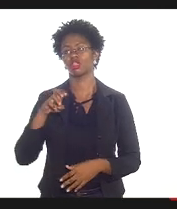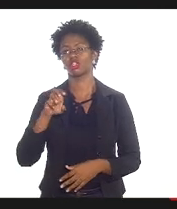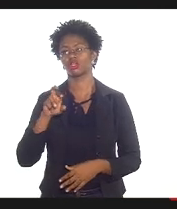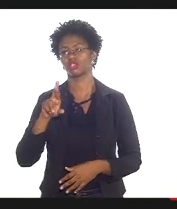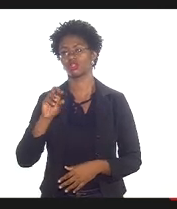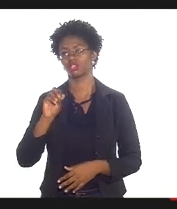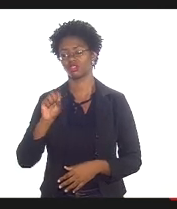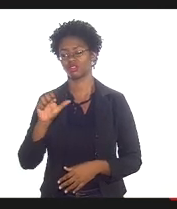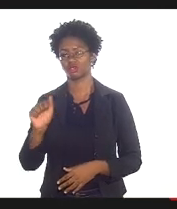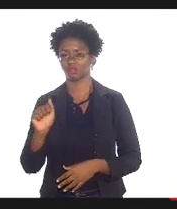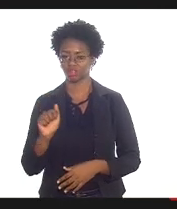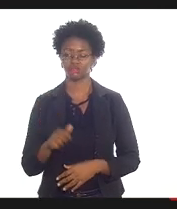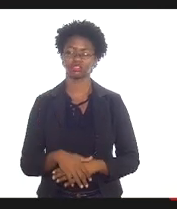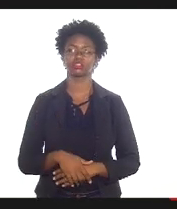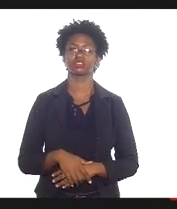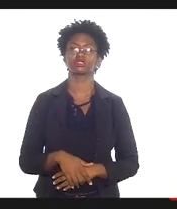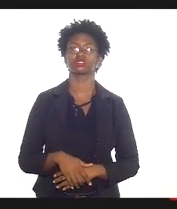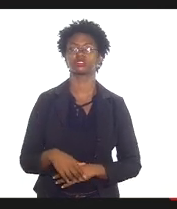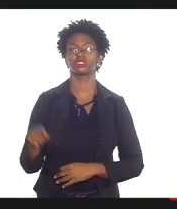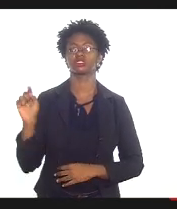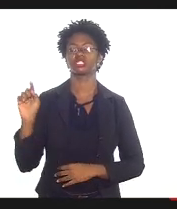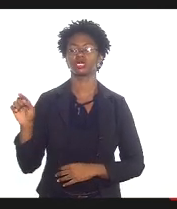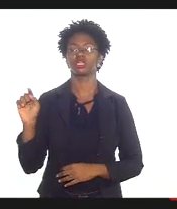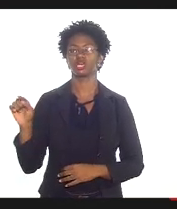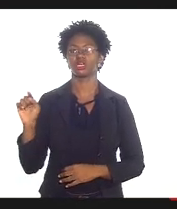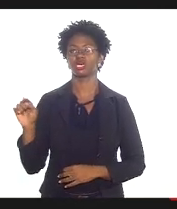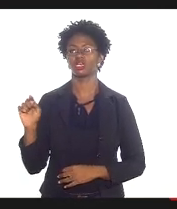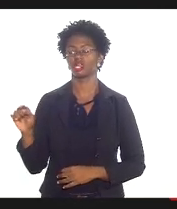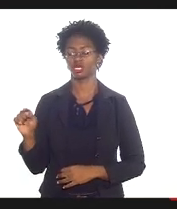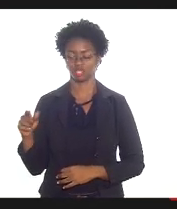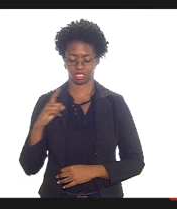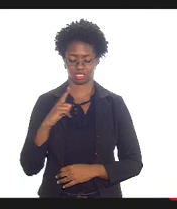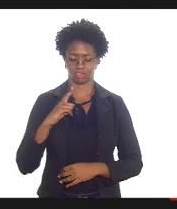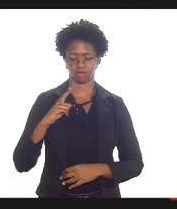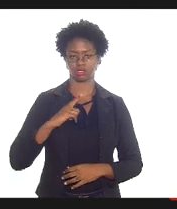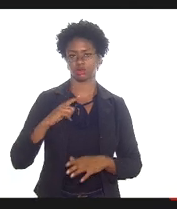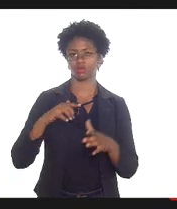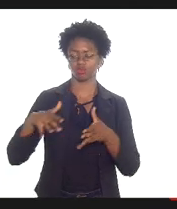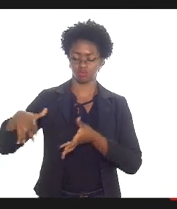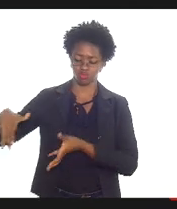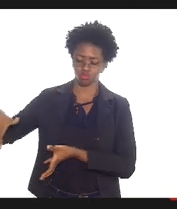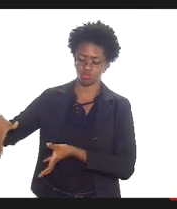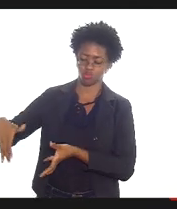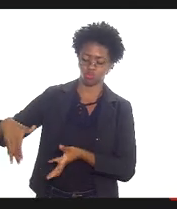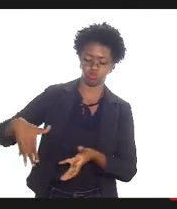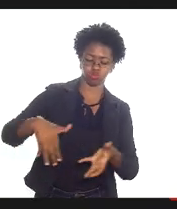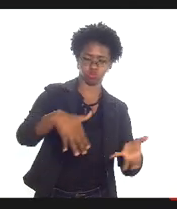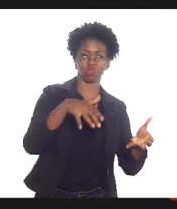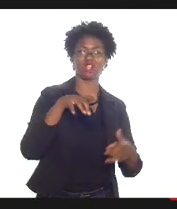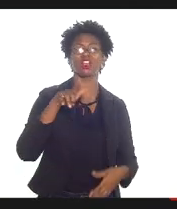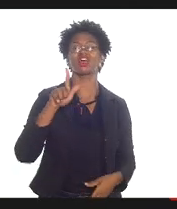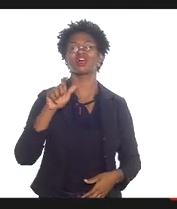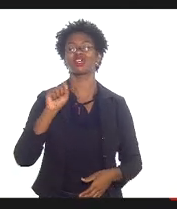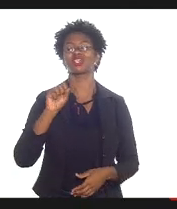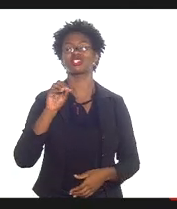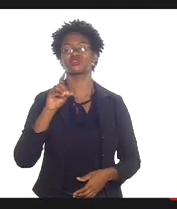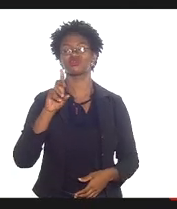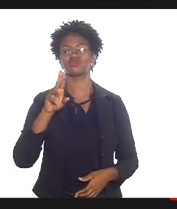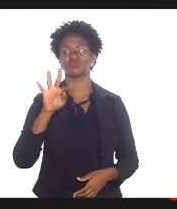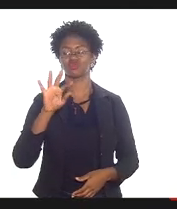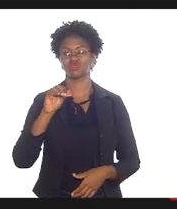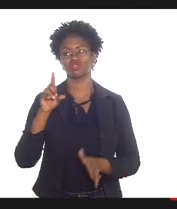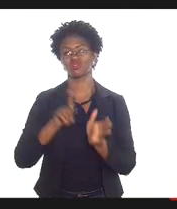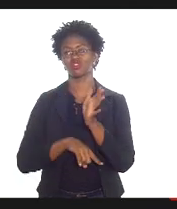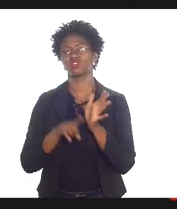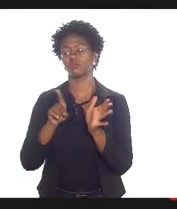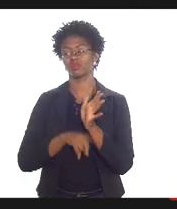ele vai ter um gasoduto que vai abater da base de cálculo do